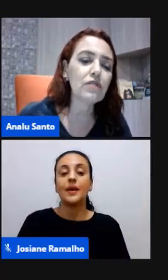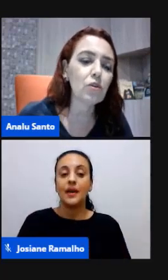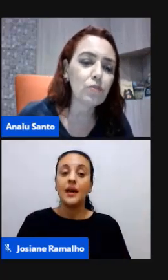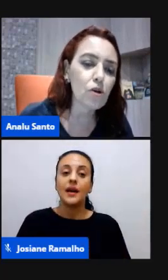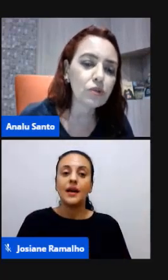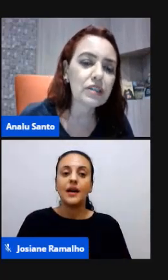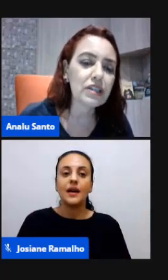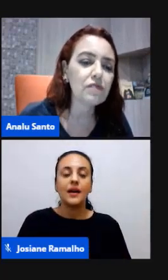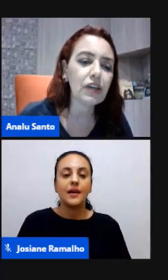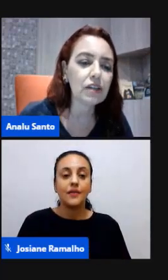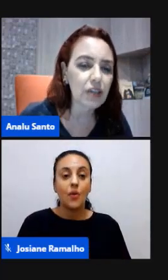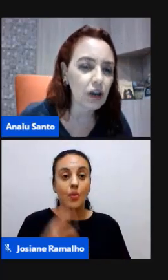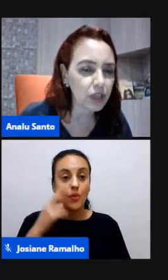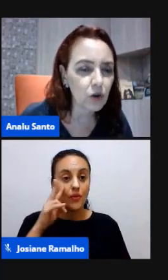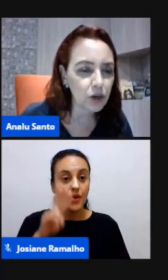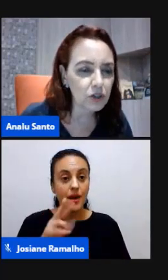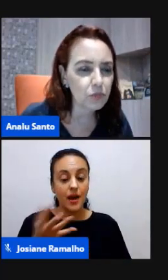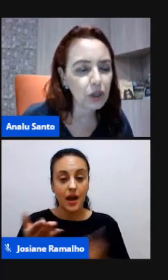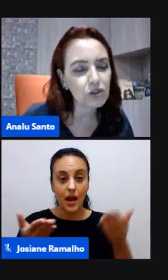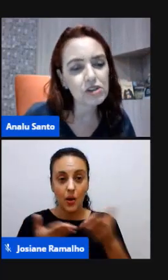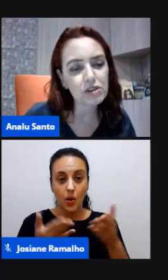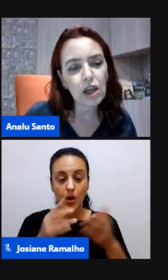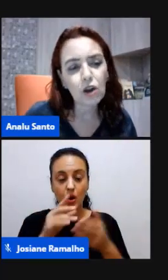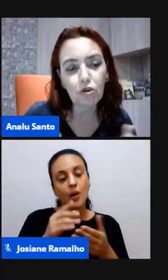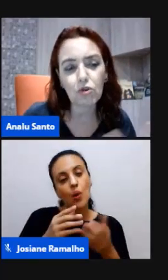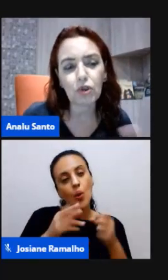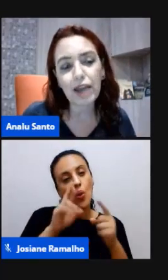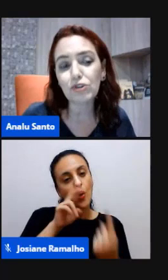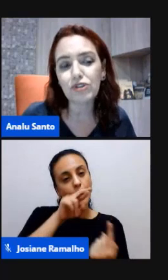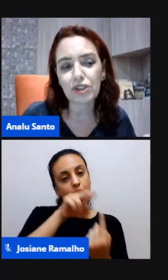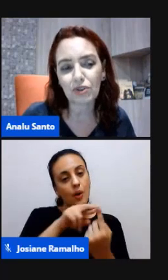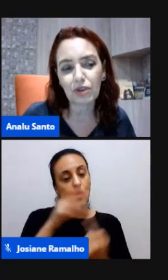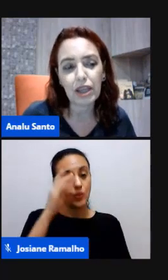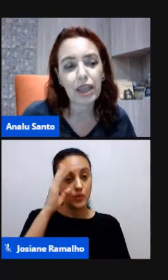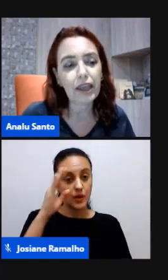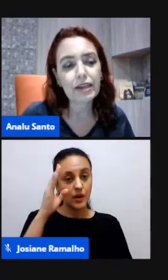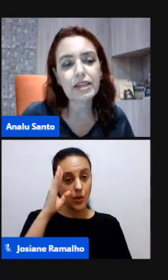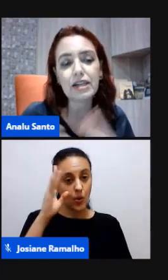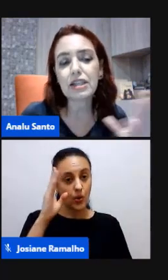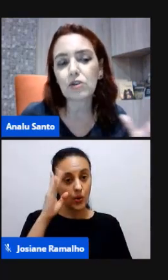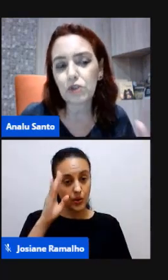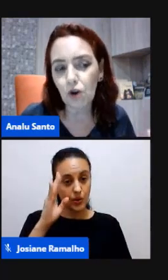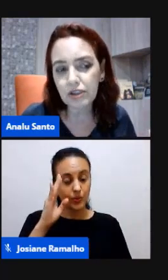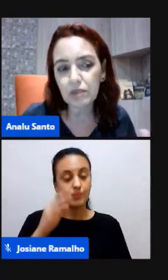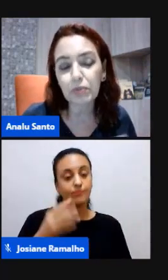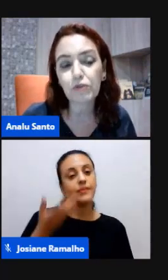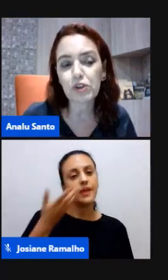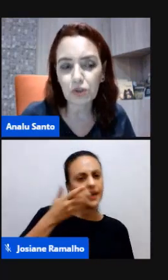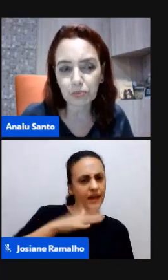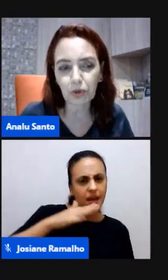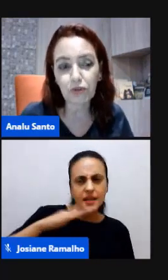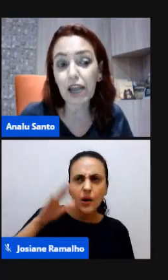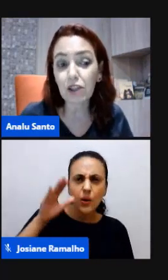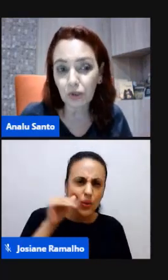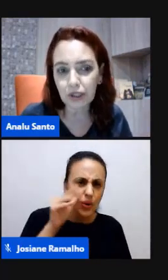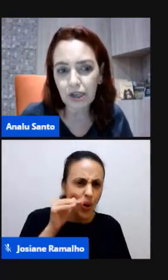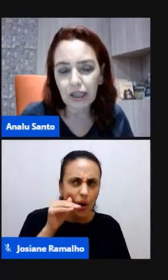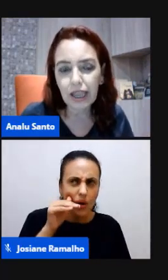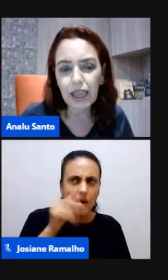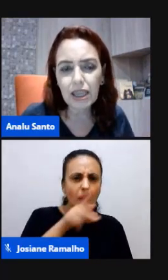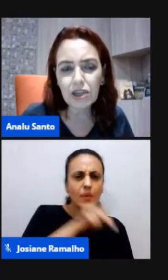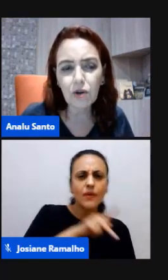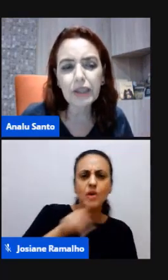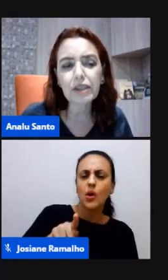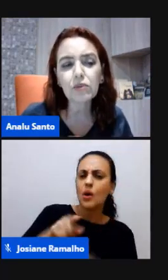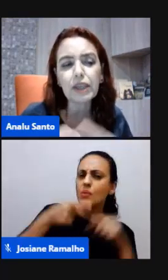e agora a gente vai ver um pouco desse referencial teórico, porque a gente colocou lá no título, Criança curiosa, professor provocador,